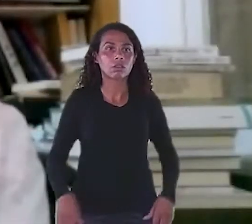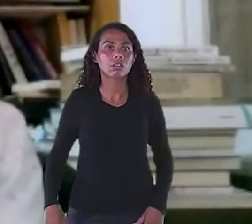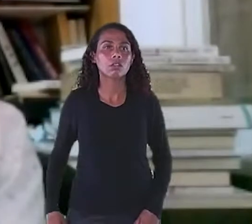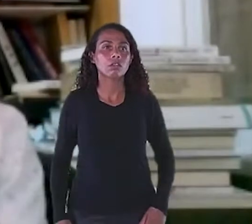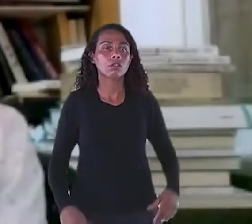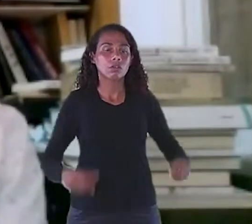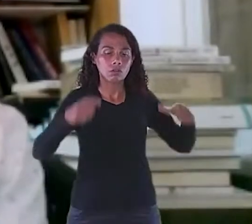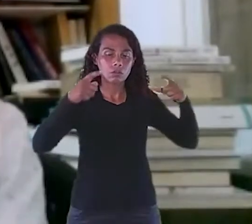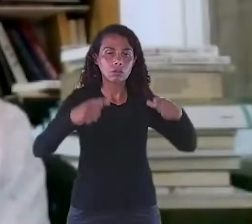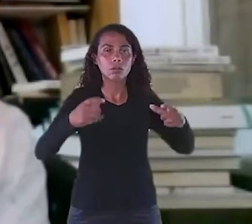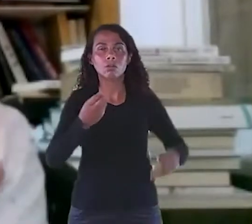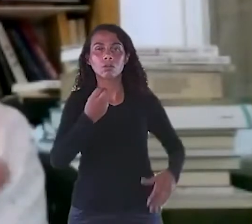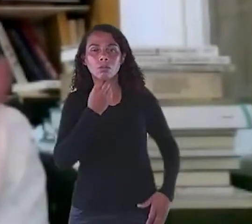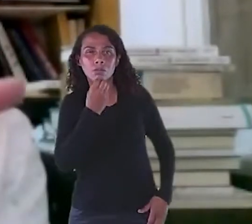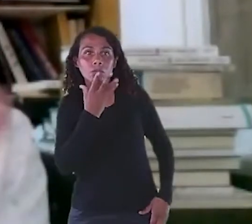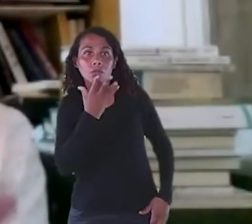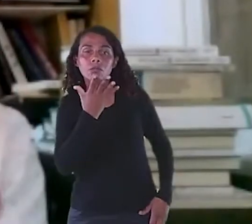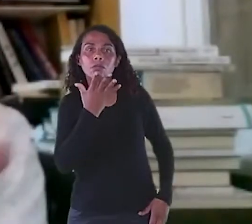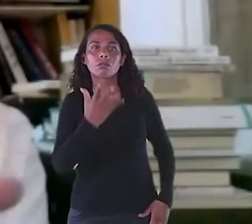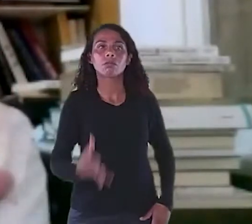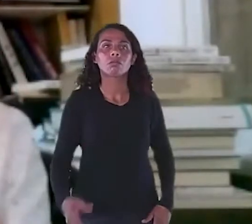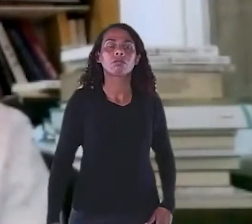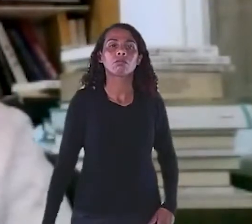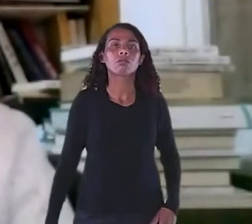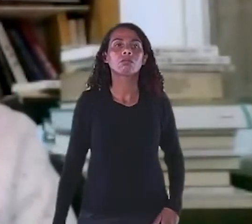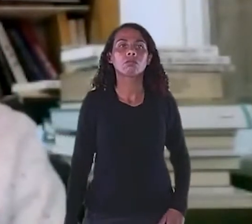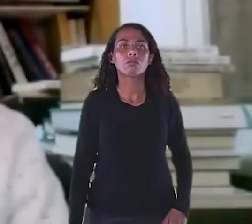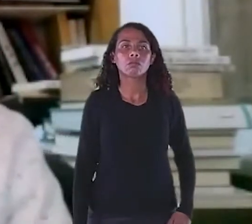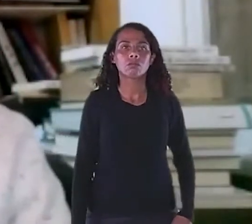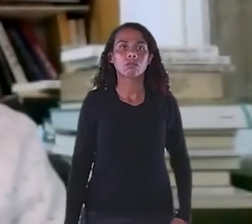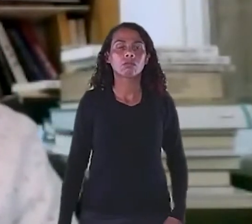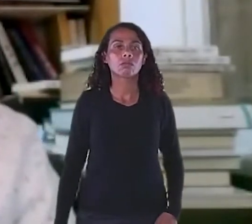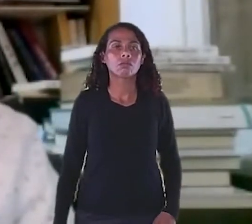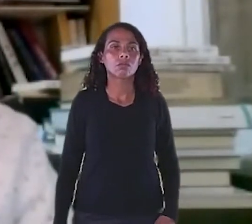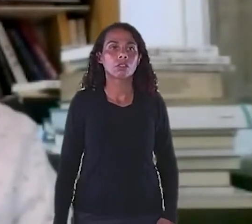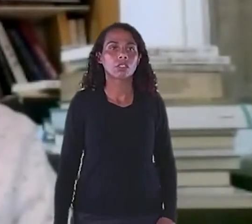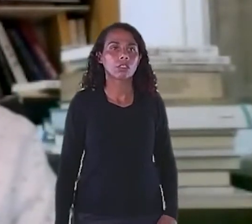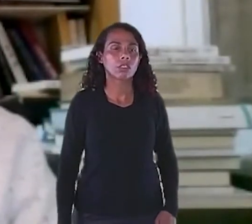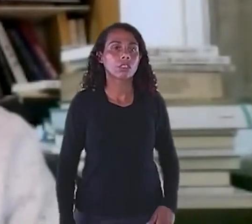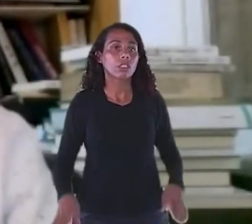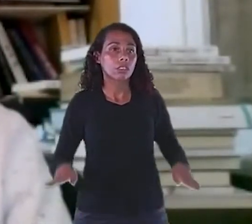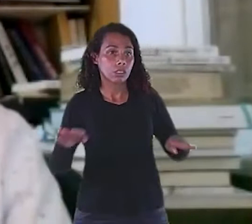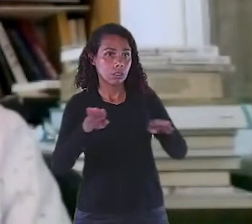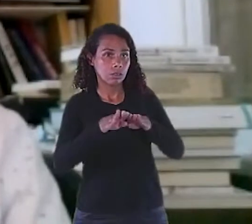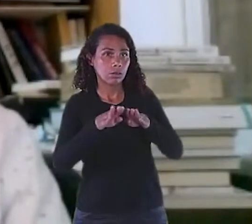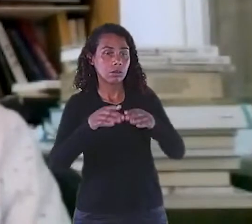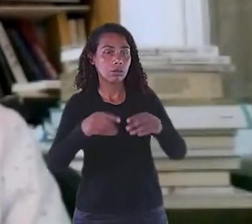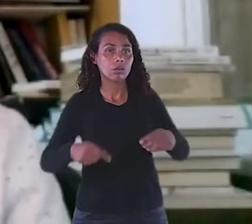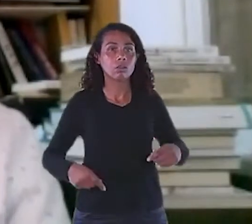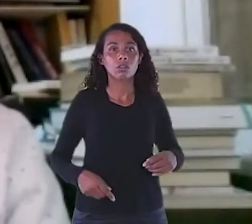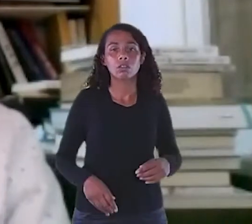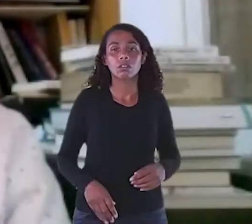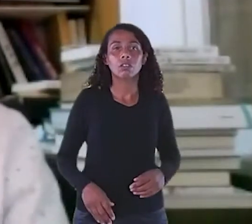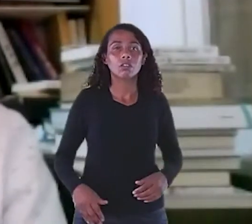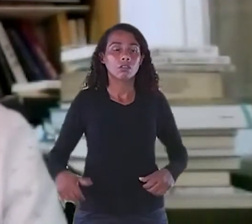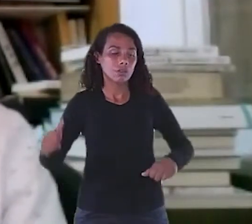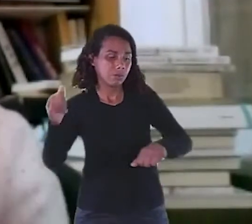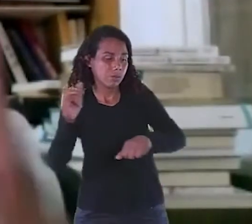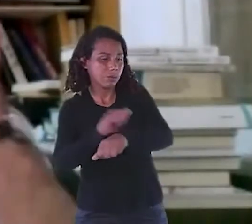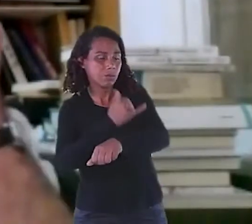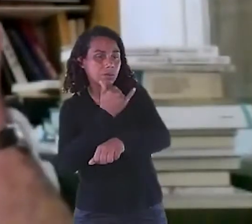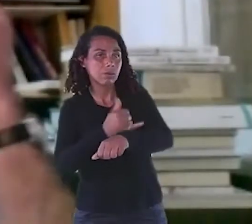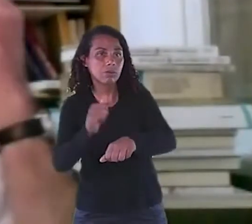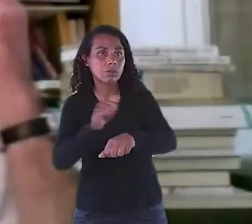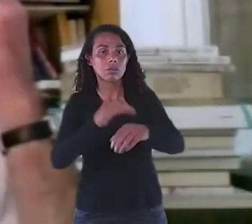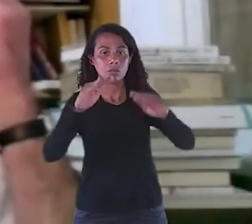Mas era uma coisa que oscilava assim para você tirar o excesso de tinta de caneta, né? Que já não se usava muito